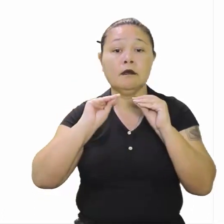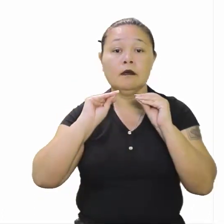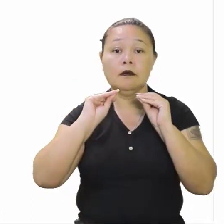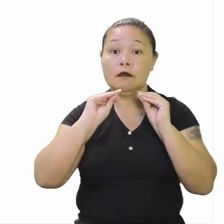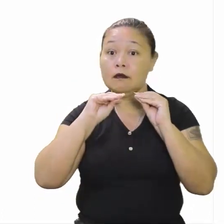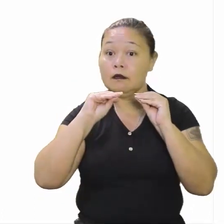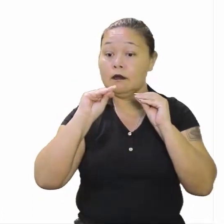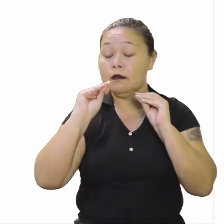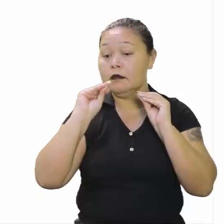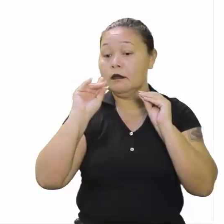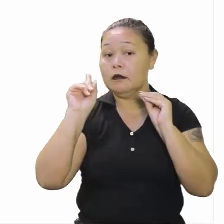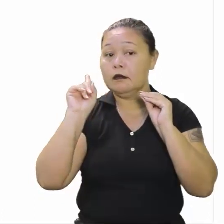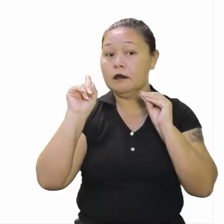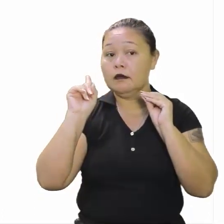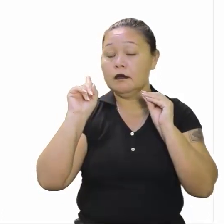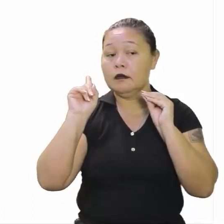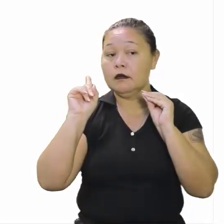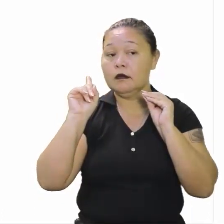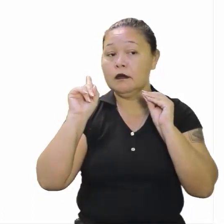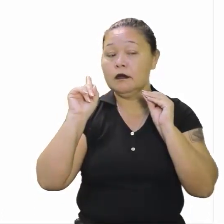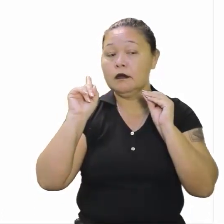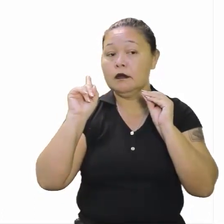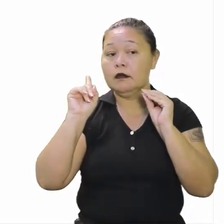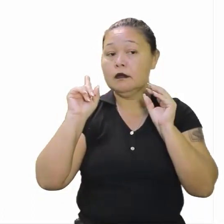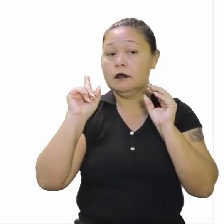Olha só.